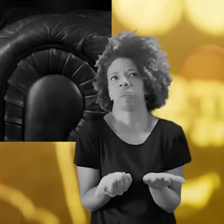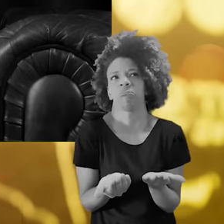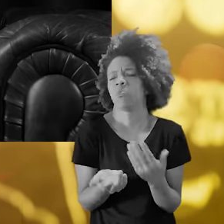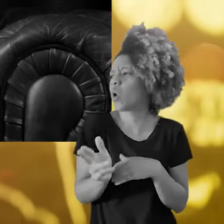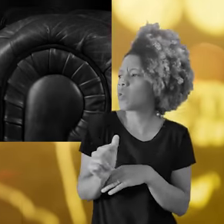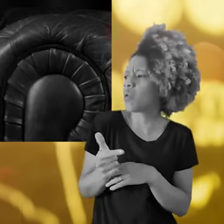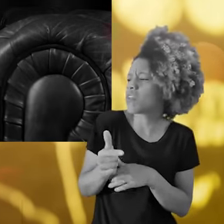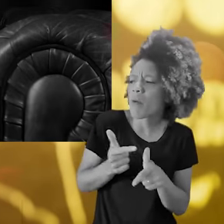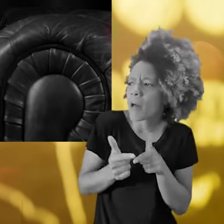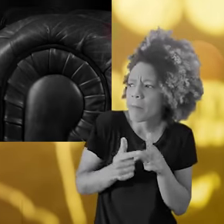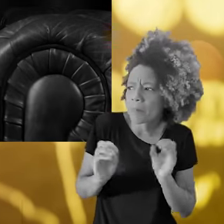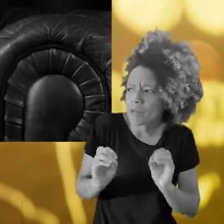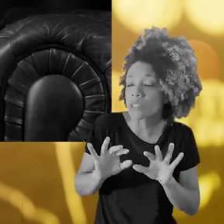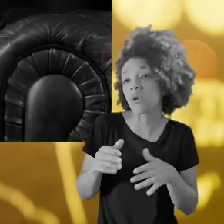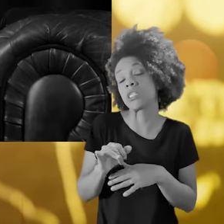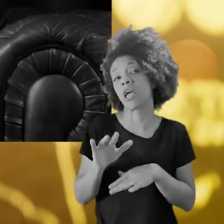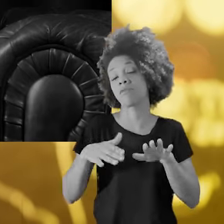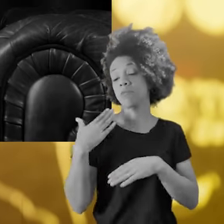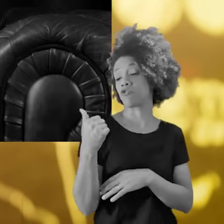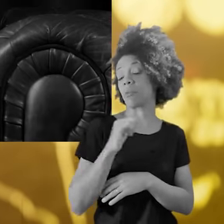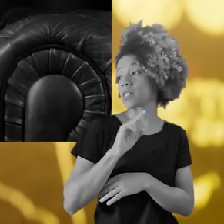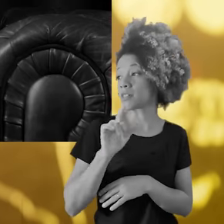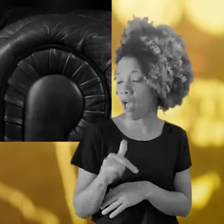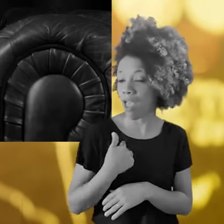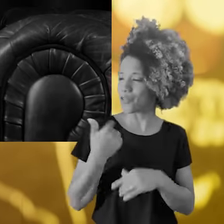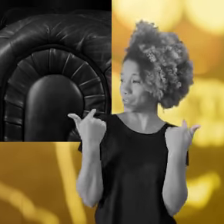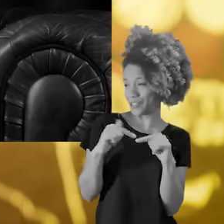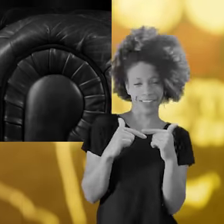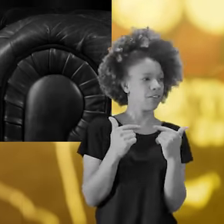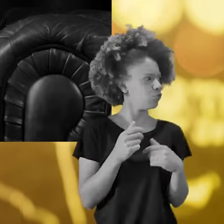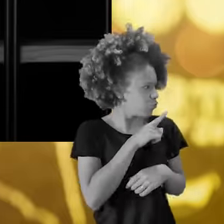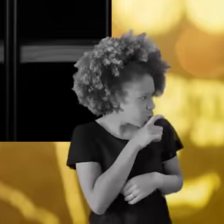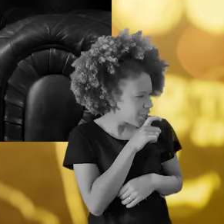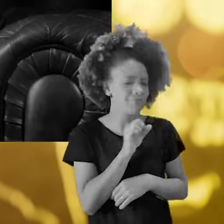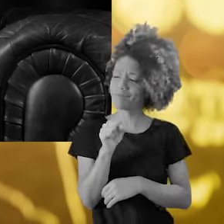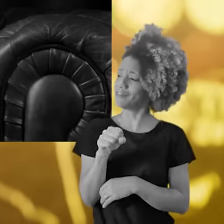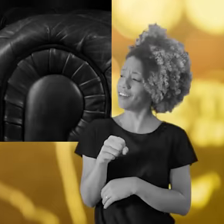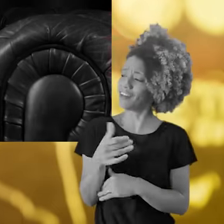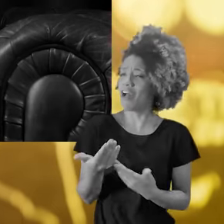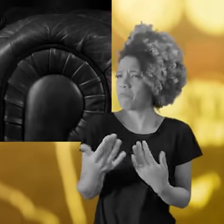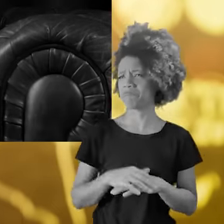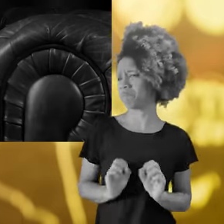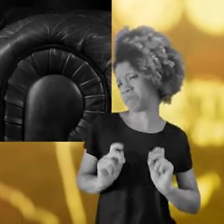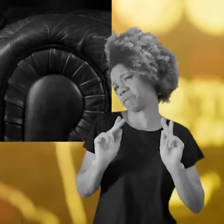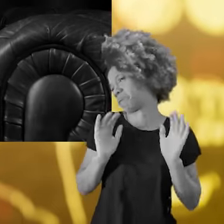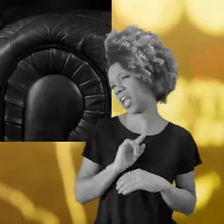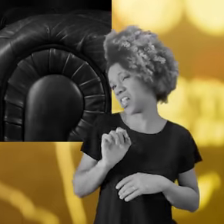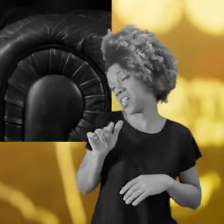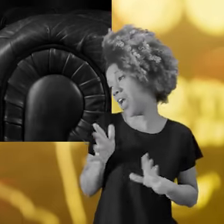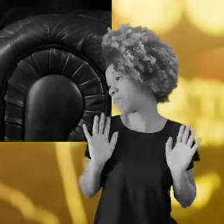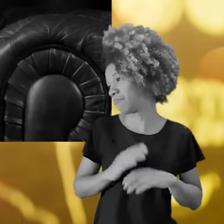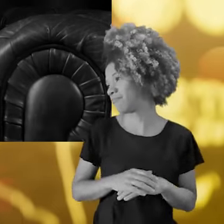sabe nunca teve problema nenhum então se a pessoa me chama de Zé Eu dou risada eu eu ah tá bom